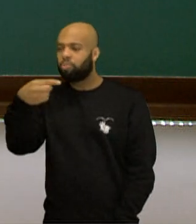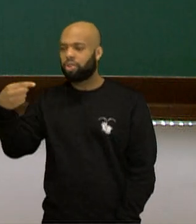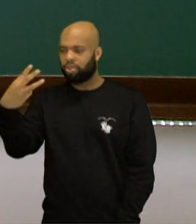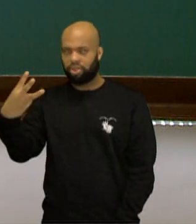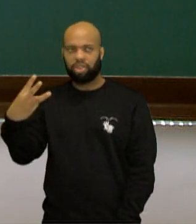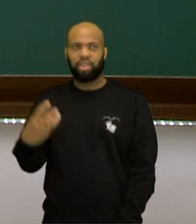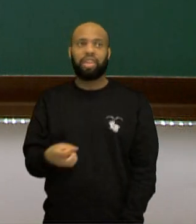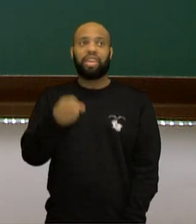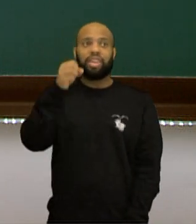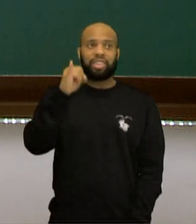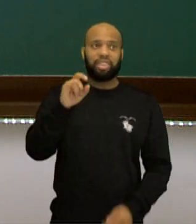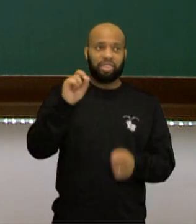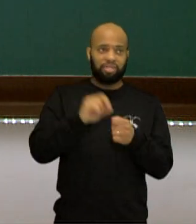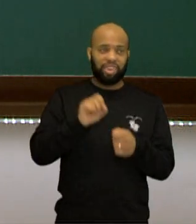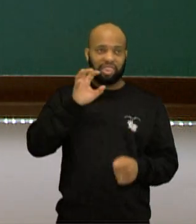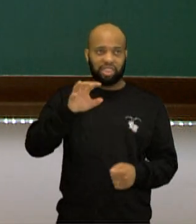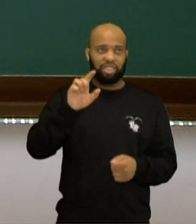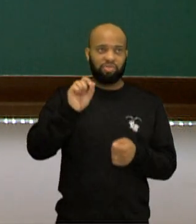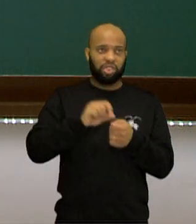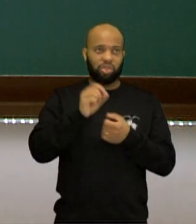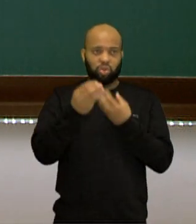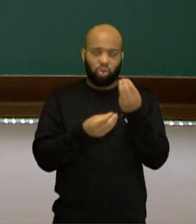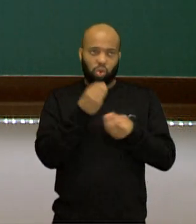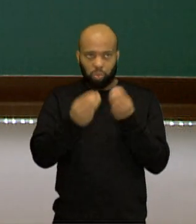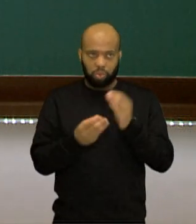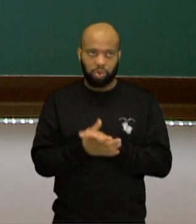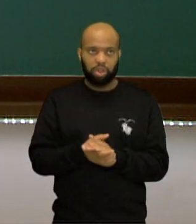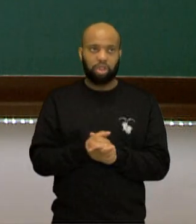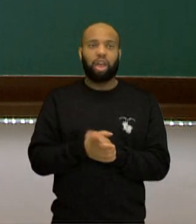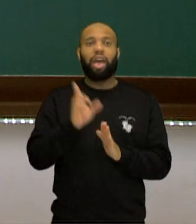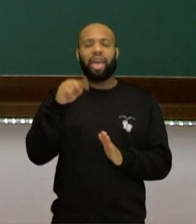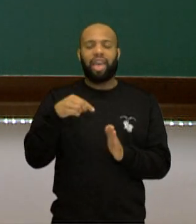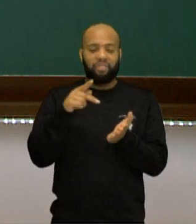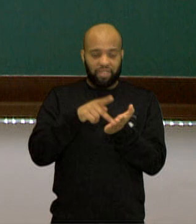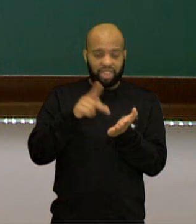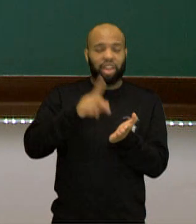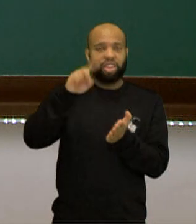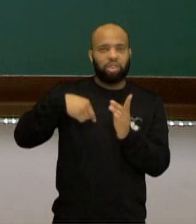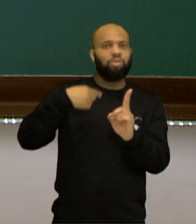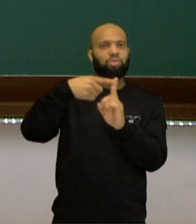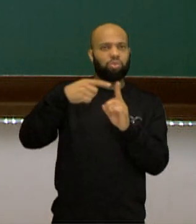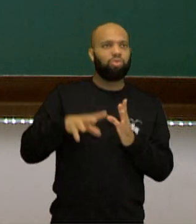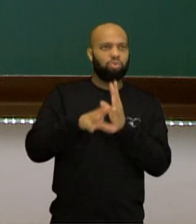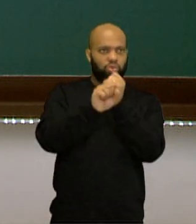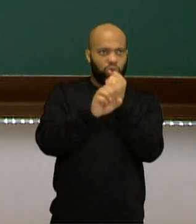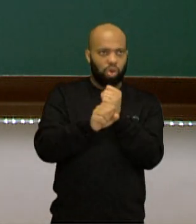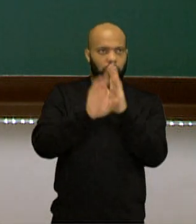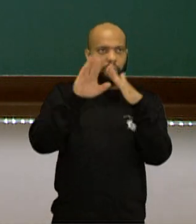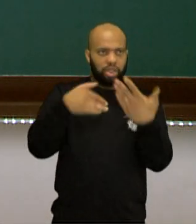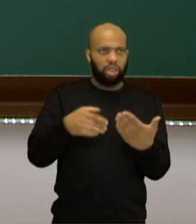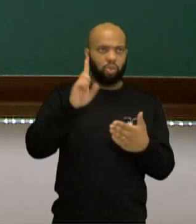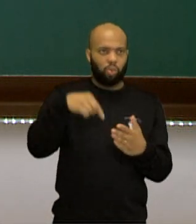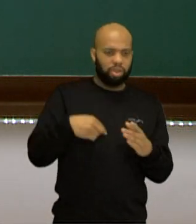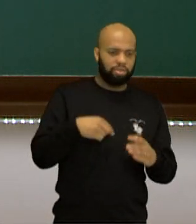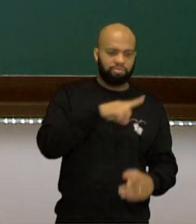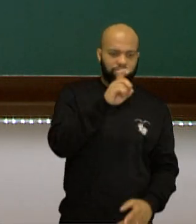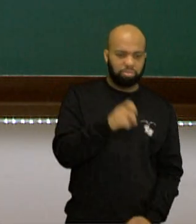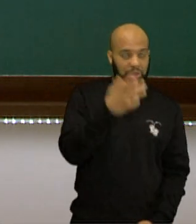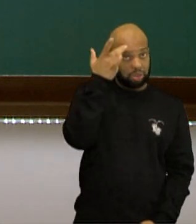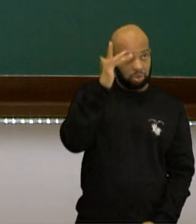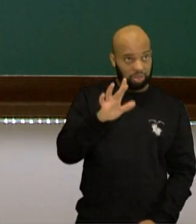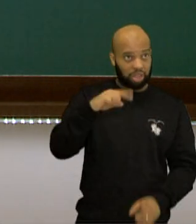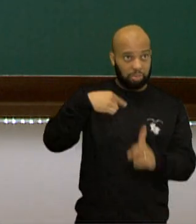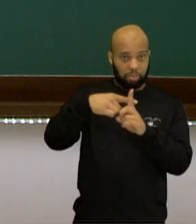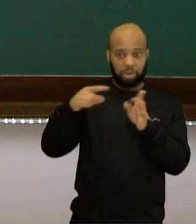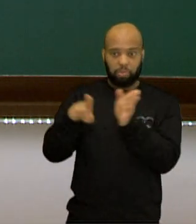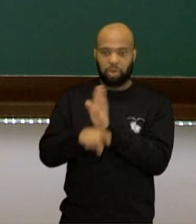que quando a gente está fazendo essa operação, essa subtração, ela é, na verdade, uma adição. Mais menos 5 aqui, usando a